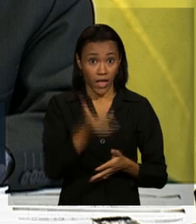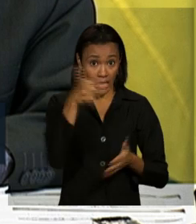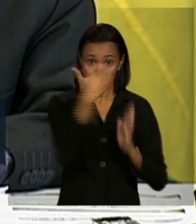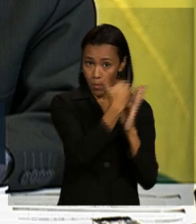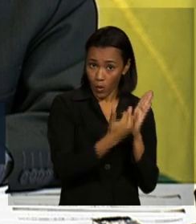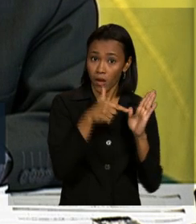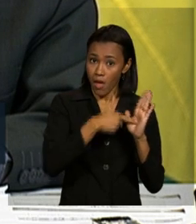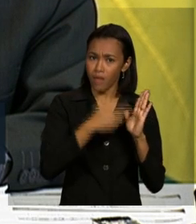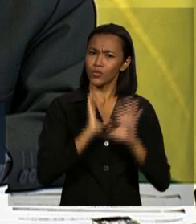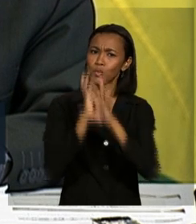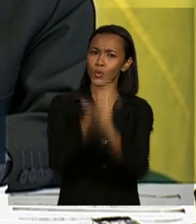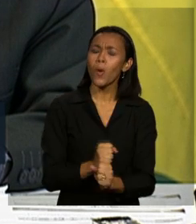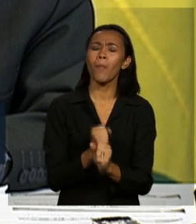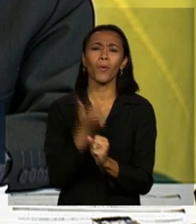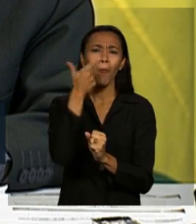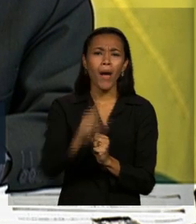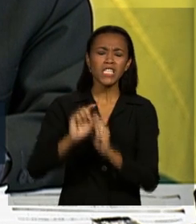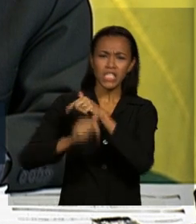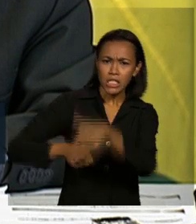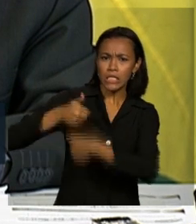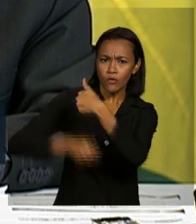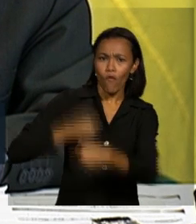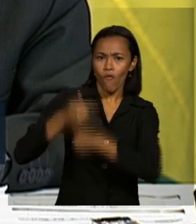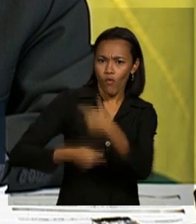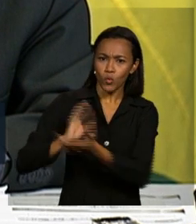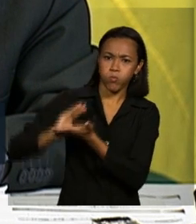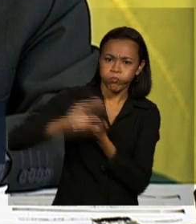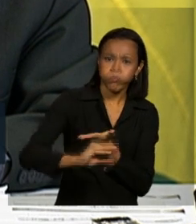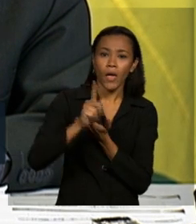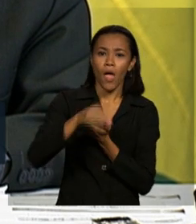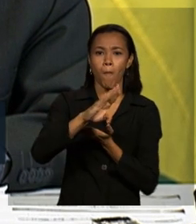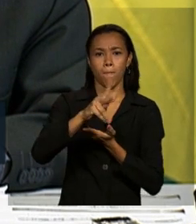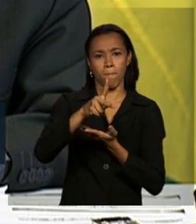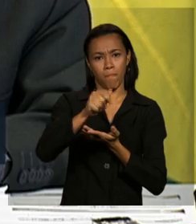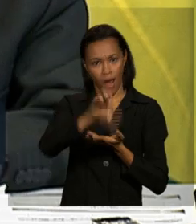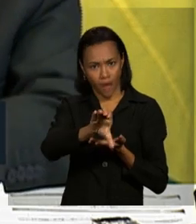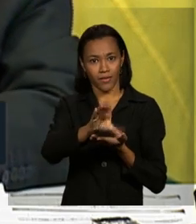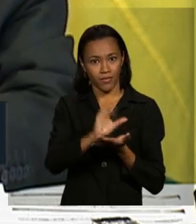programa ele se soma ao grande esforço de investimento que é o PAC